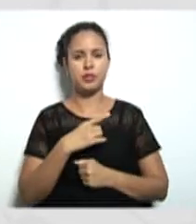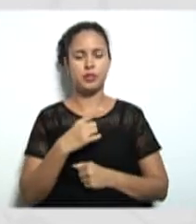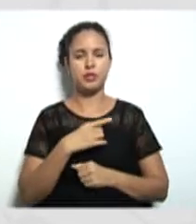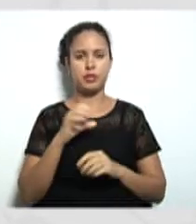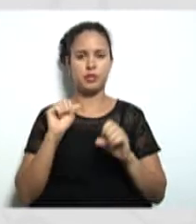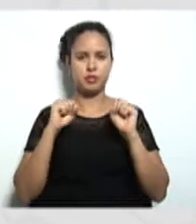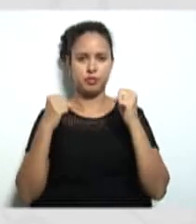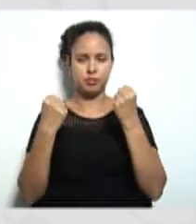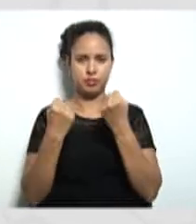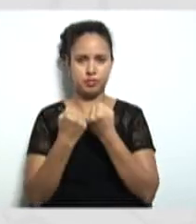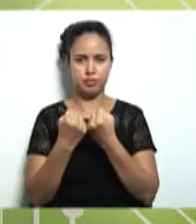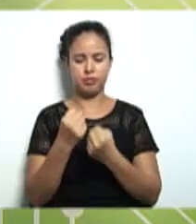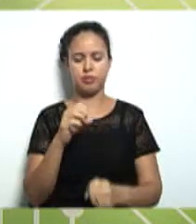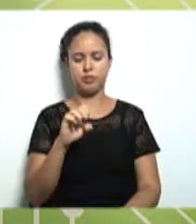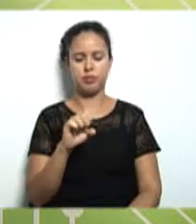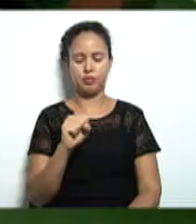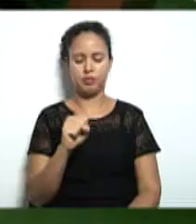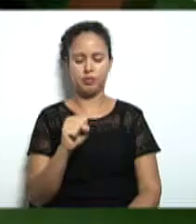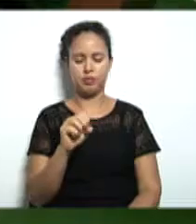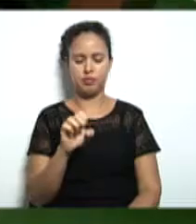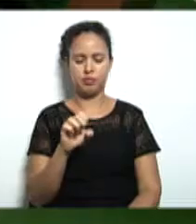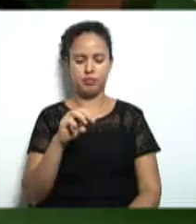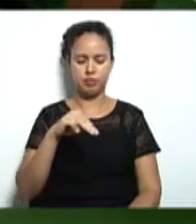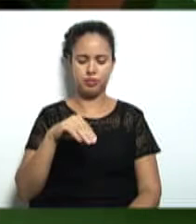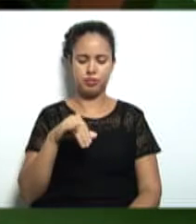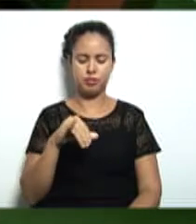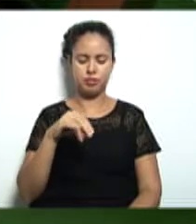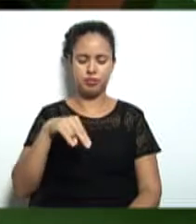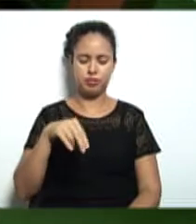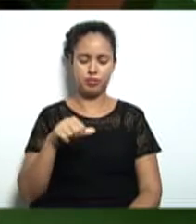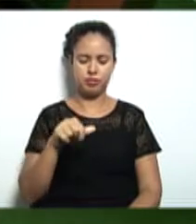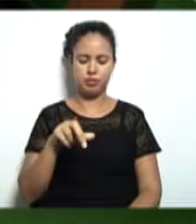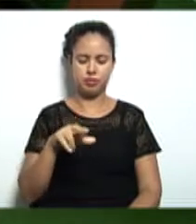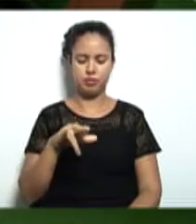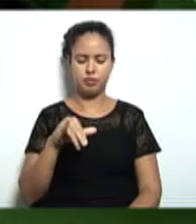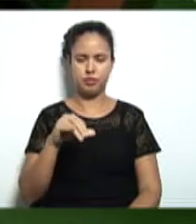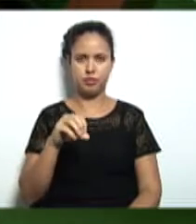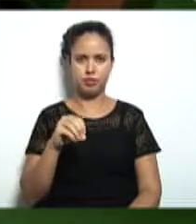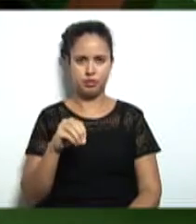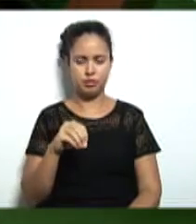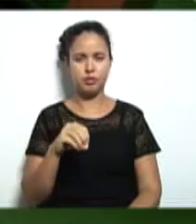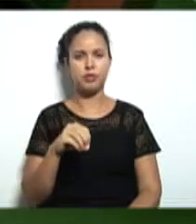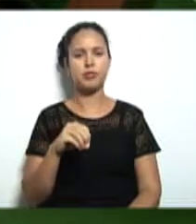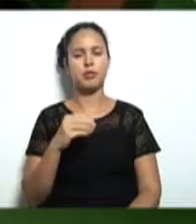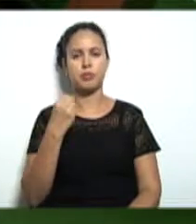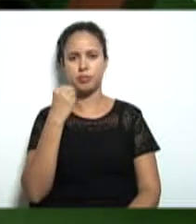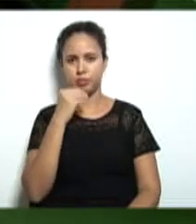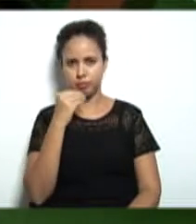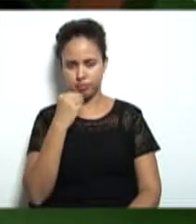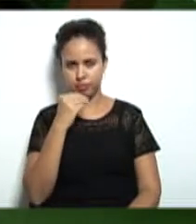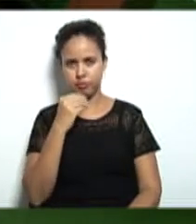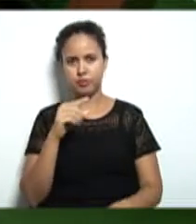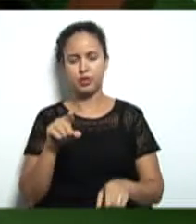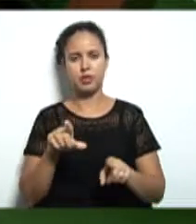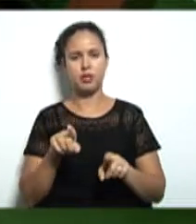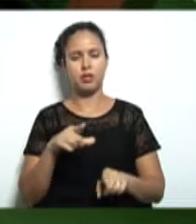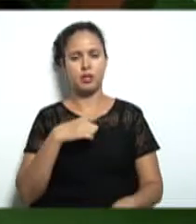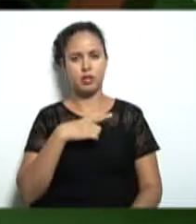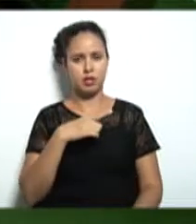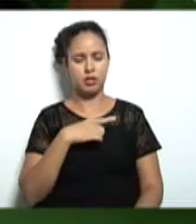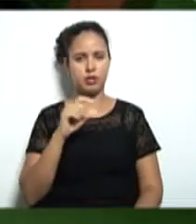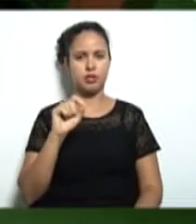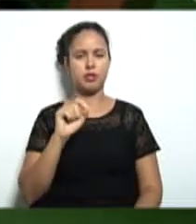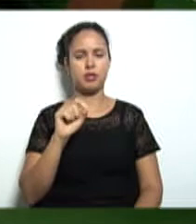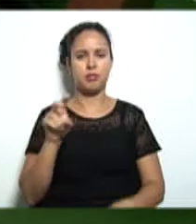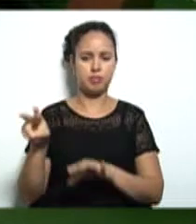né, professora? Tem aí o seminário de EAD que está em vias, né, de acontecimento, então aproveitem. Tem também aquela Semana da Ciência e